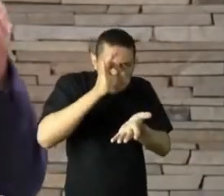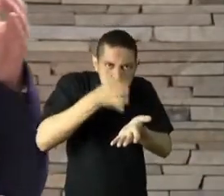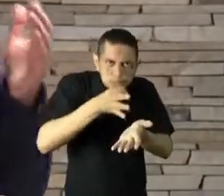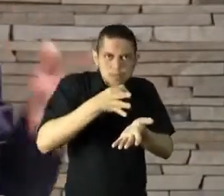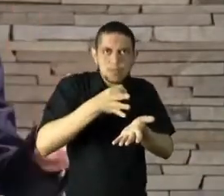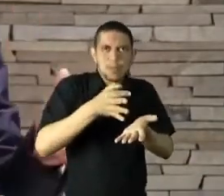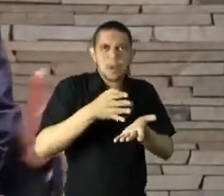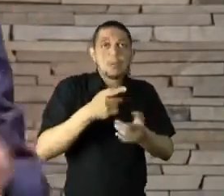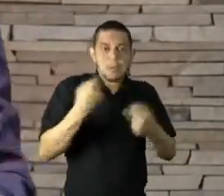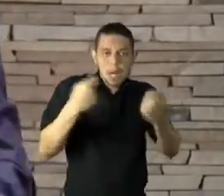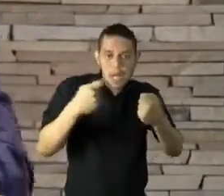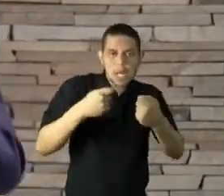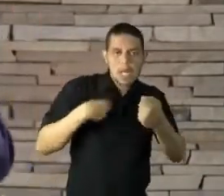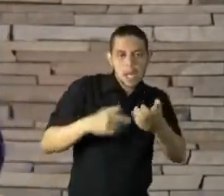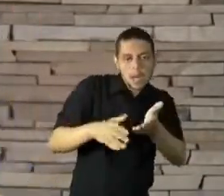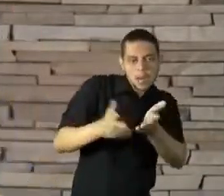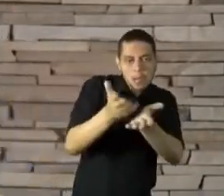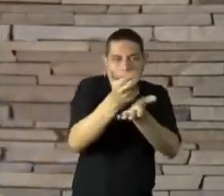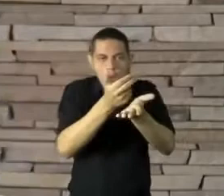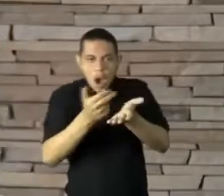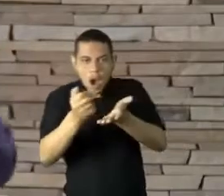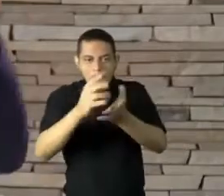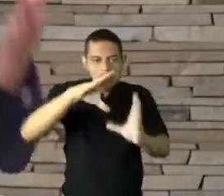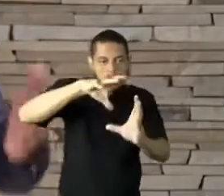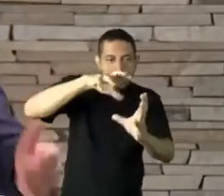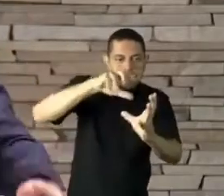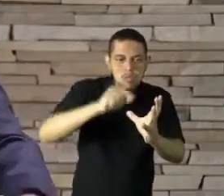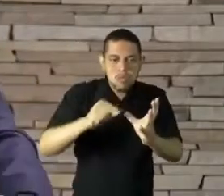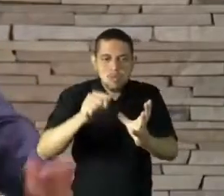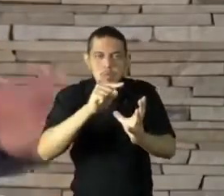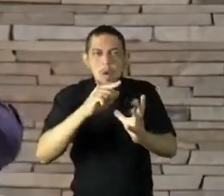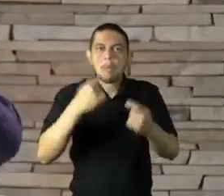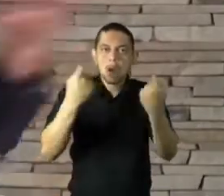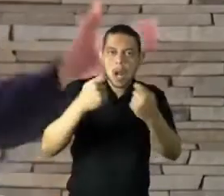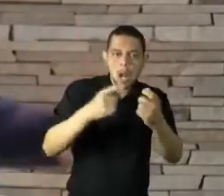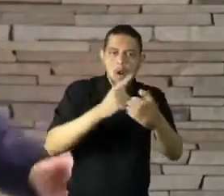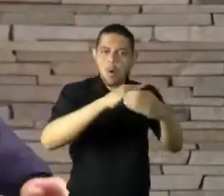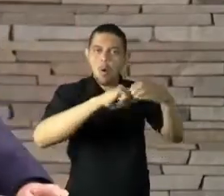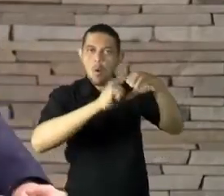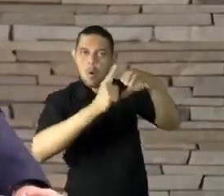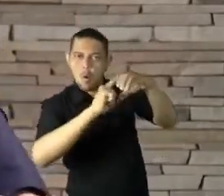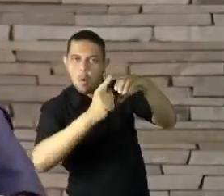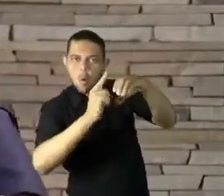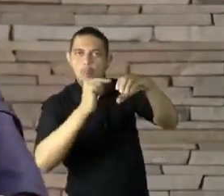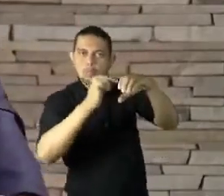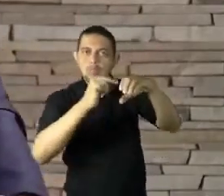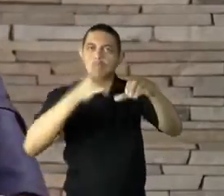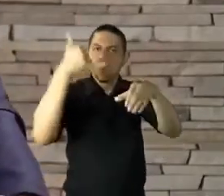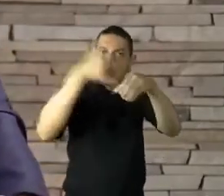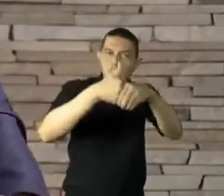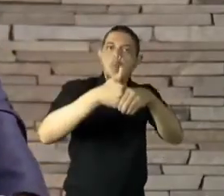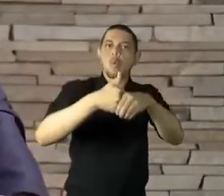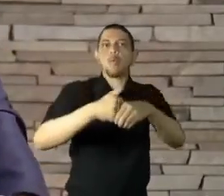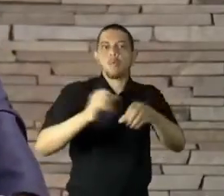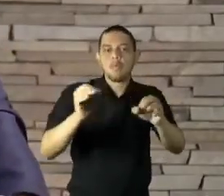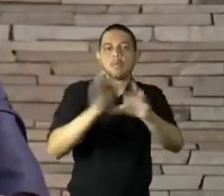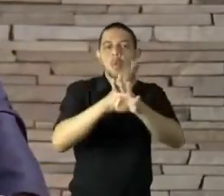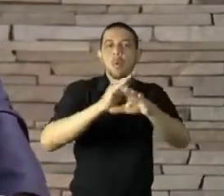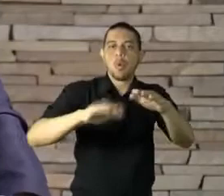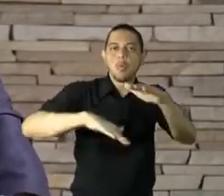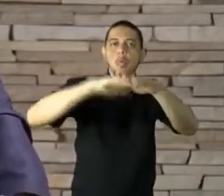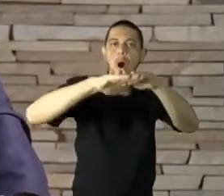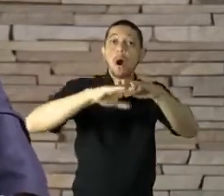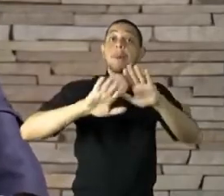mapa ele precisa dos aparelhos GPS ele precisa do combustível suficiente um comandante nunca vai fazer isto mas se você